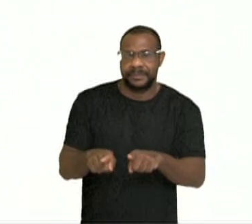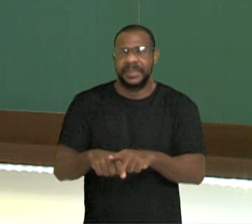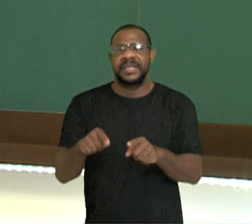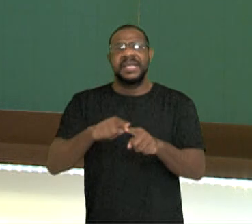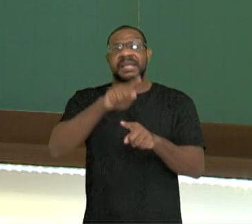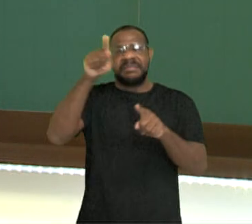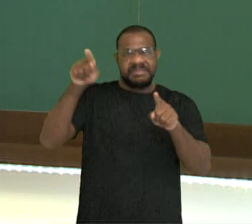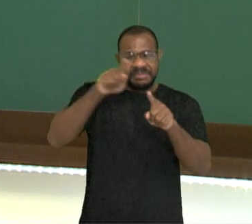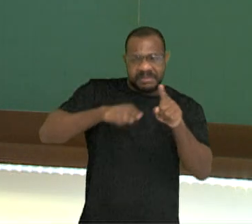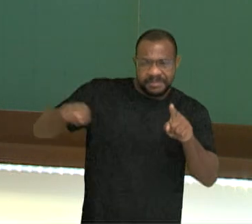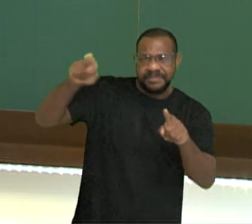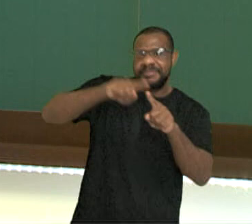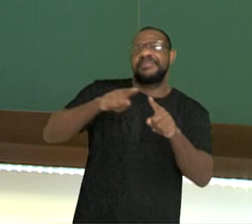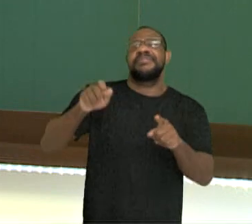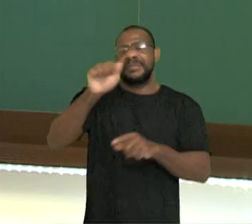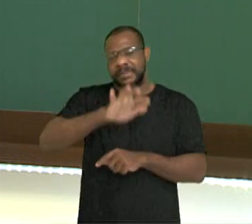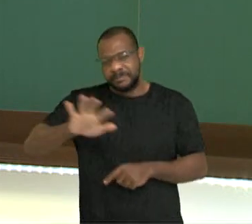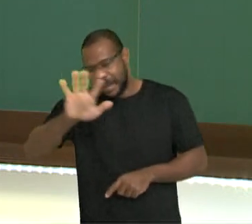de imagens.